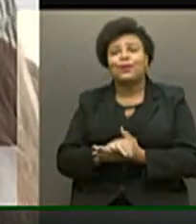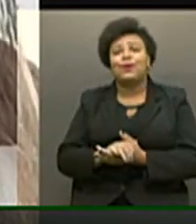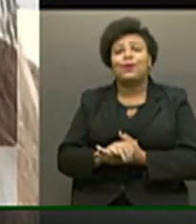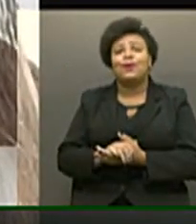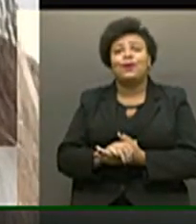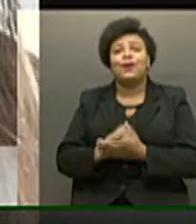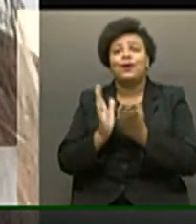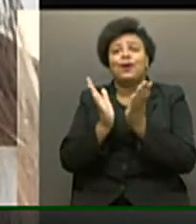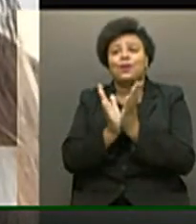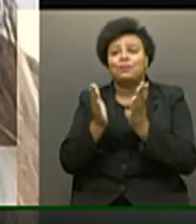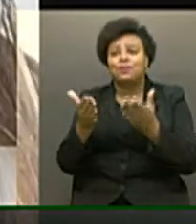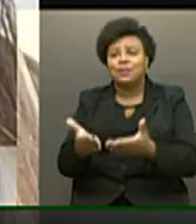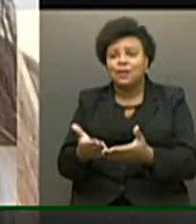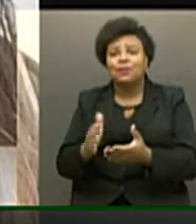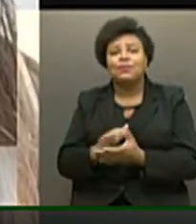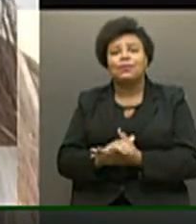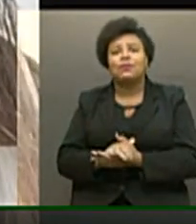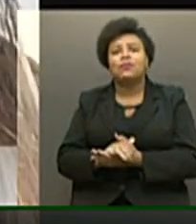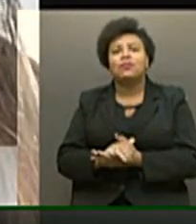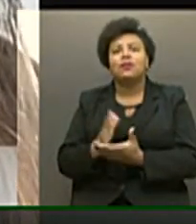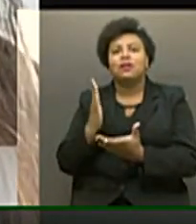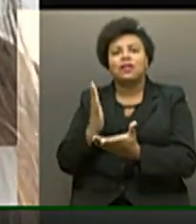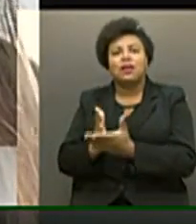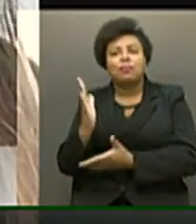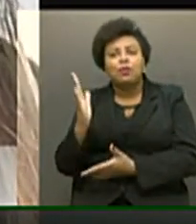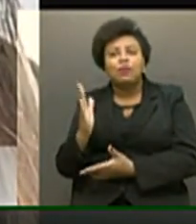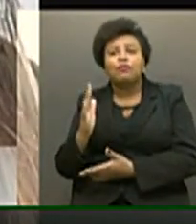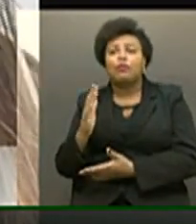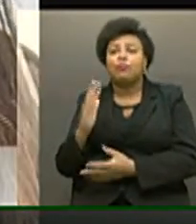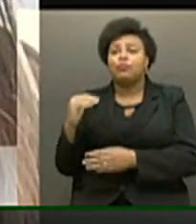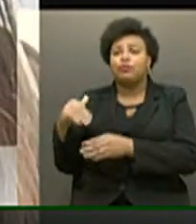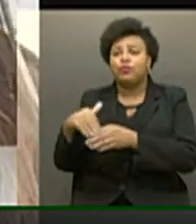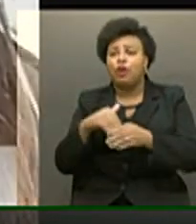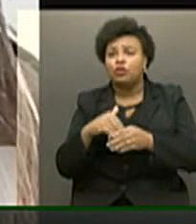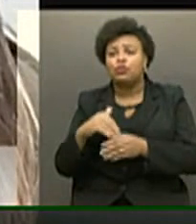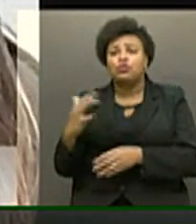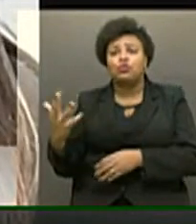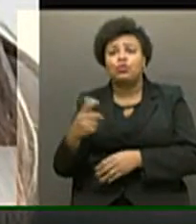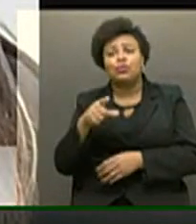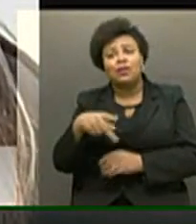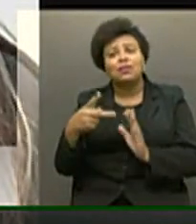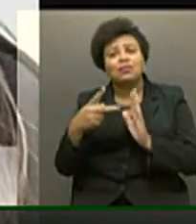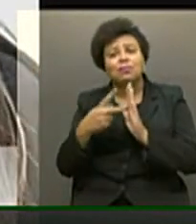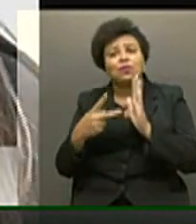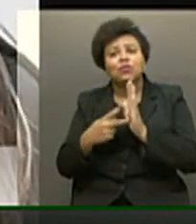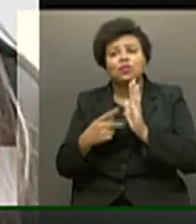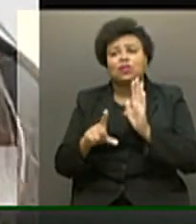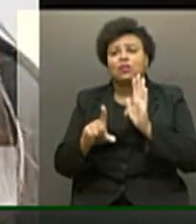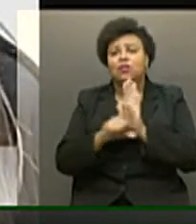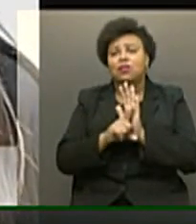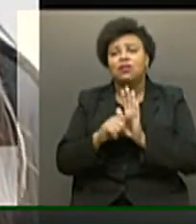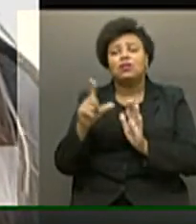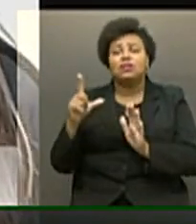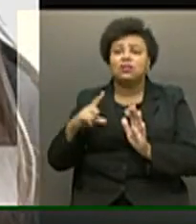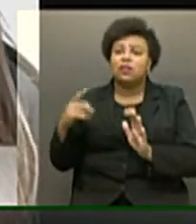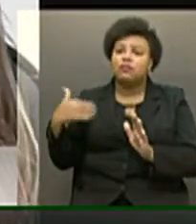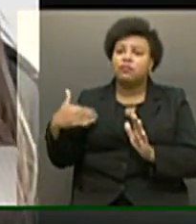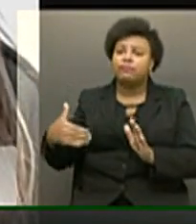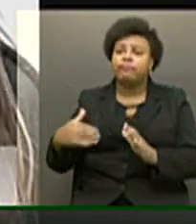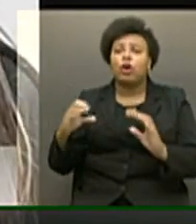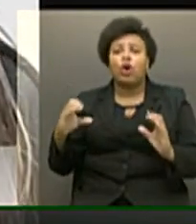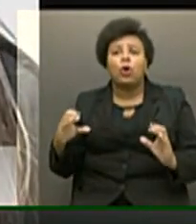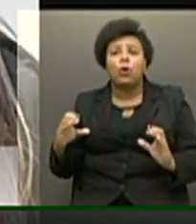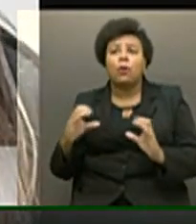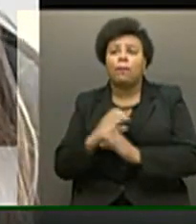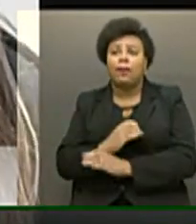a nossa comissão, né, que aprovou por unanimidade esse projeto, que teve a sua tramitação concluída